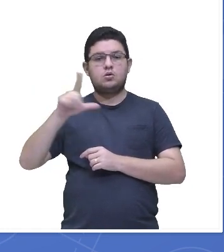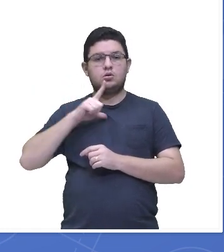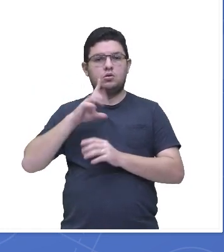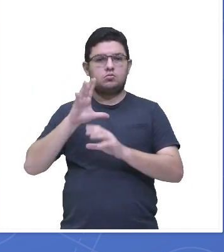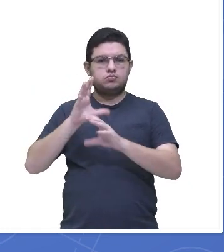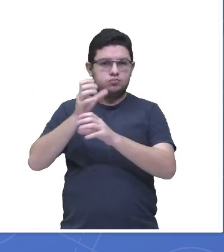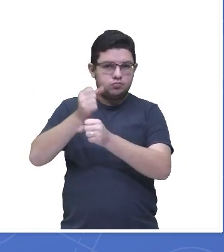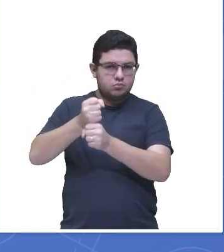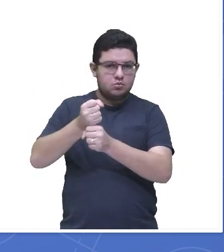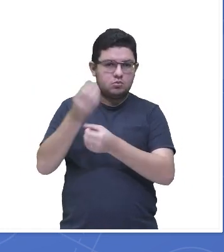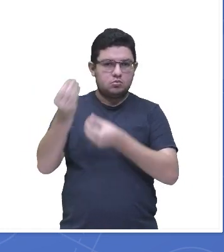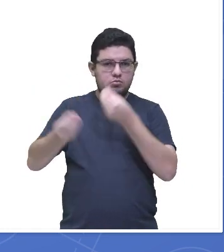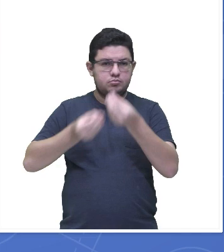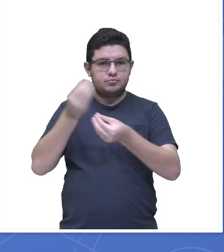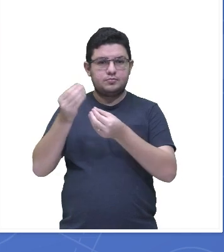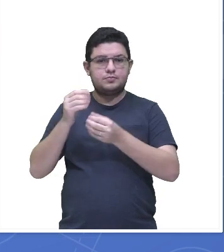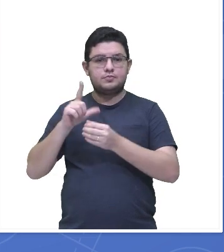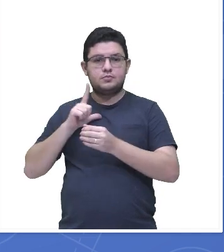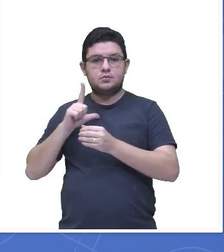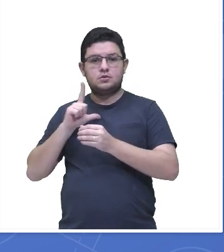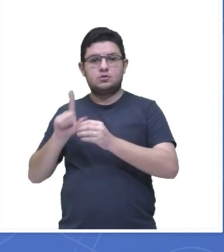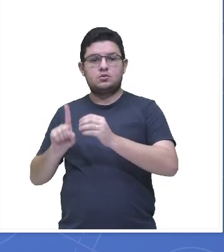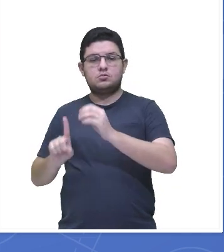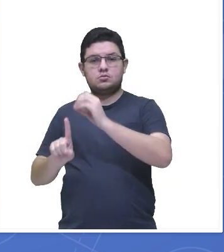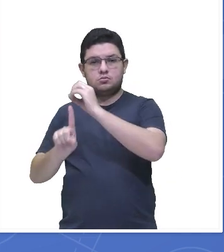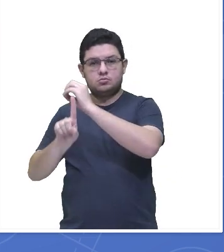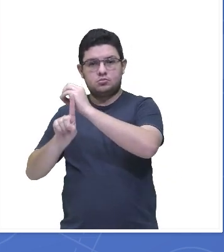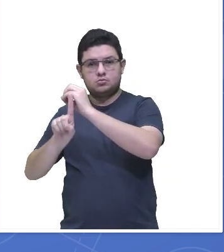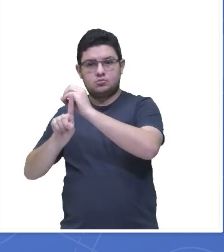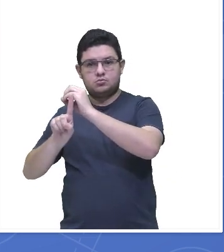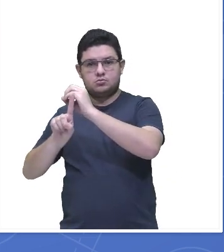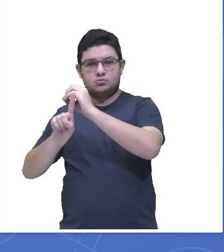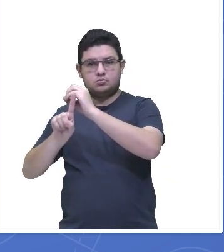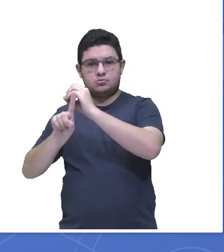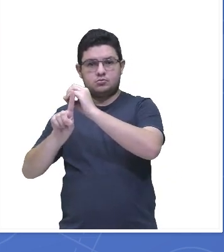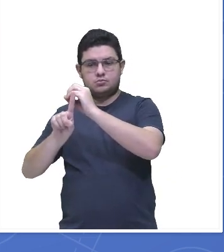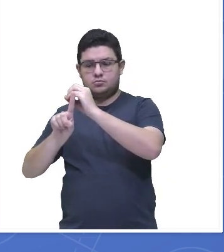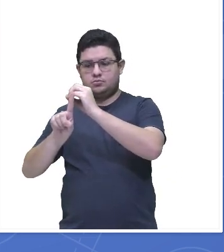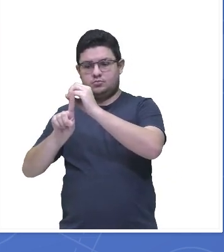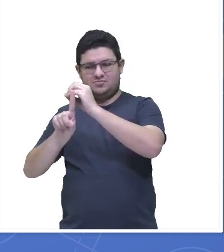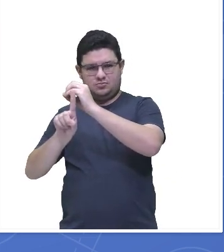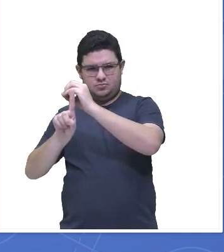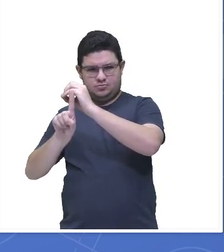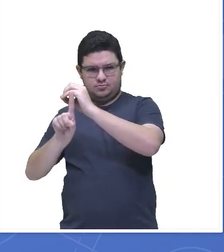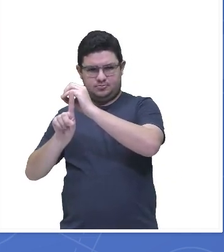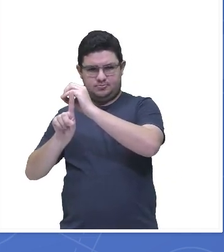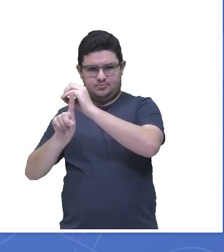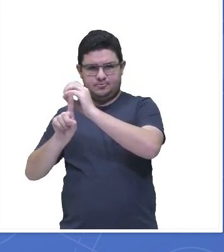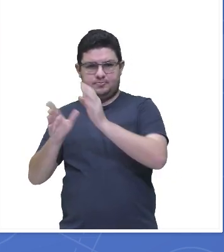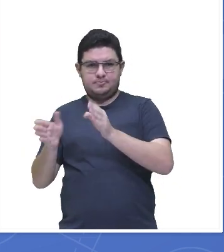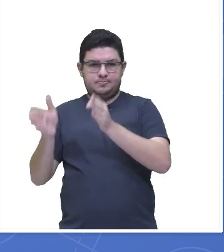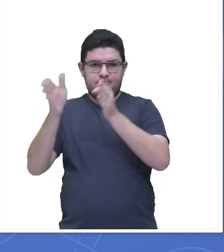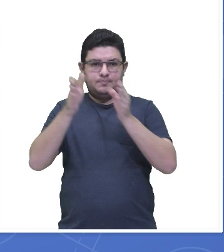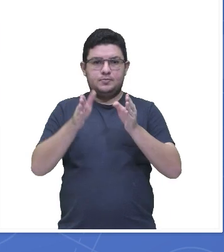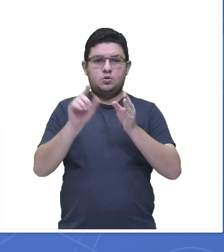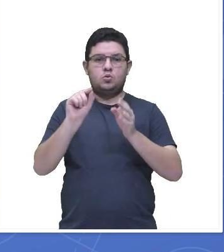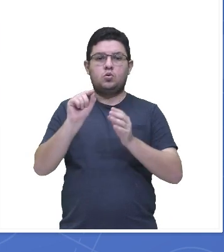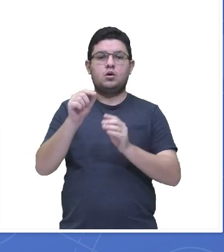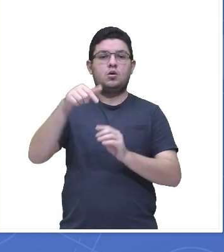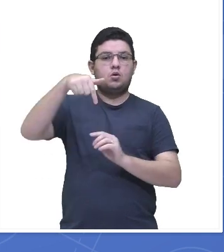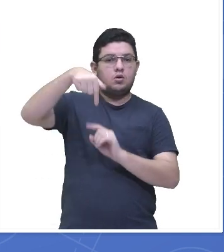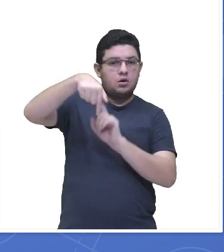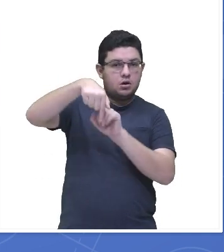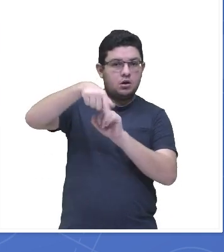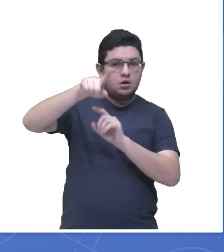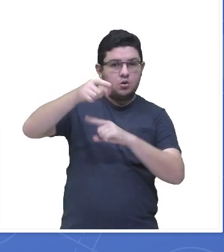matemática, simbolizado aí pela letra grega φ, e é definido como sendo a quantidade de calor,